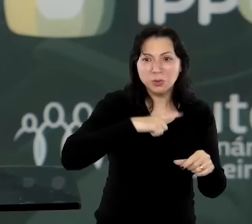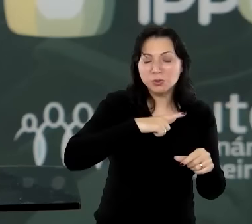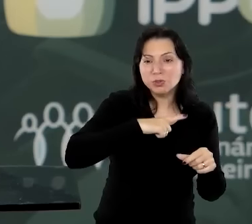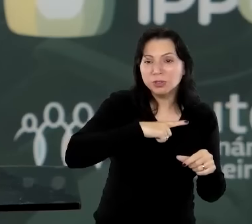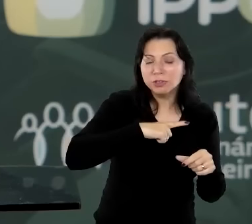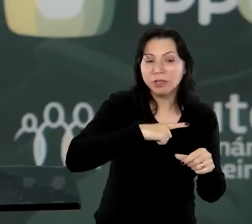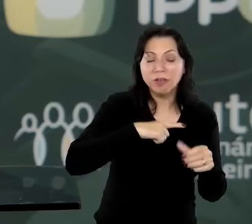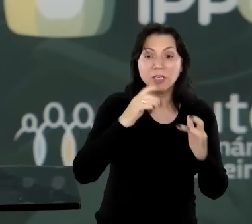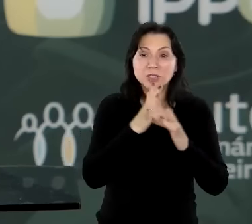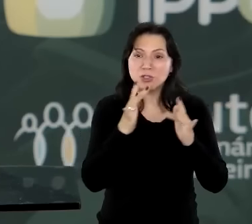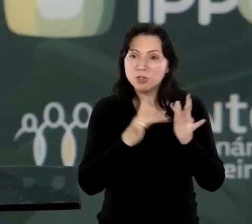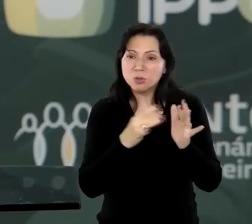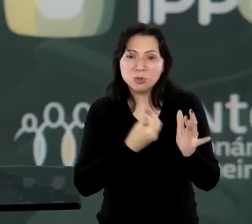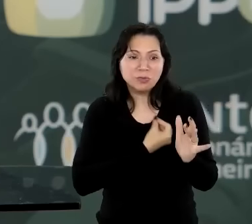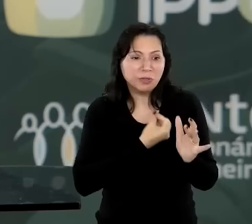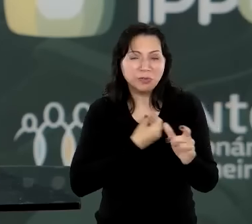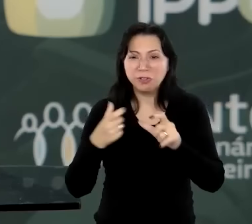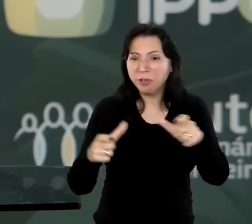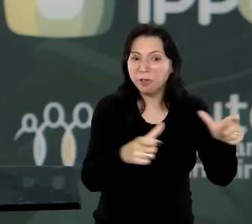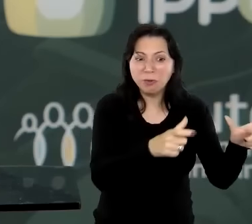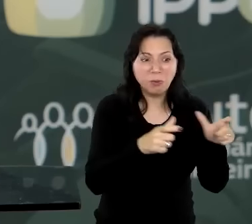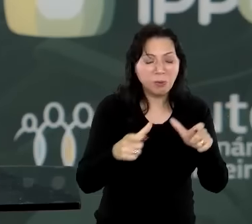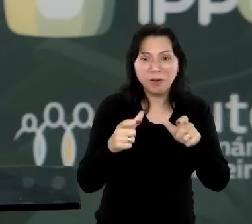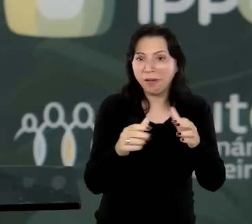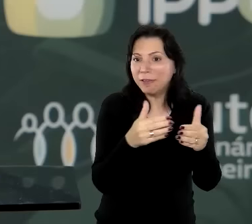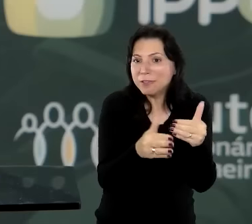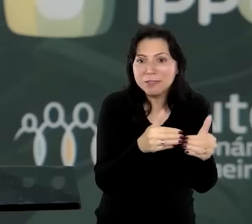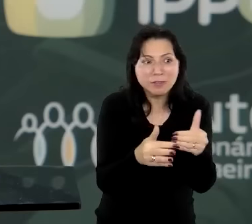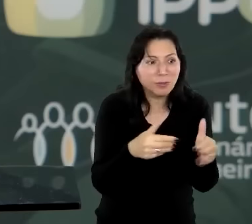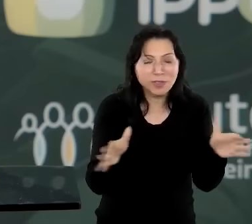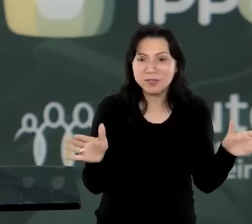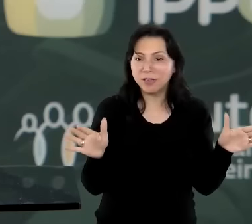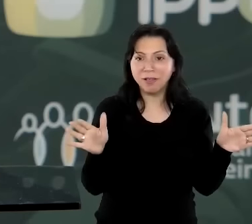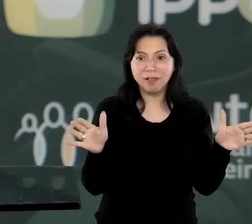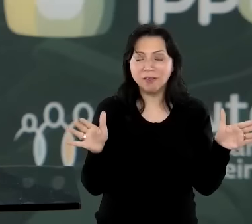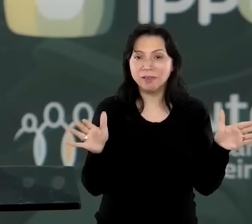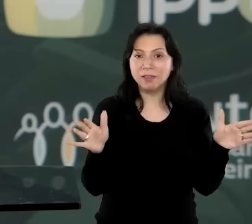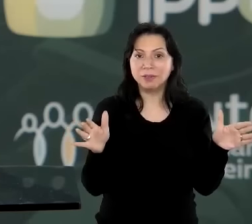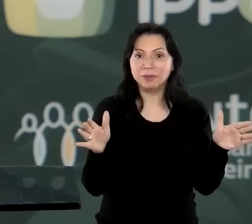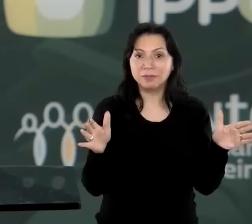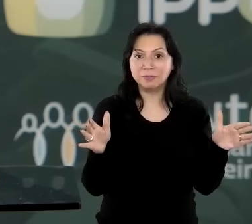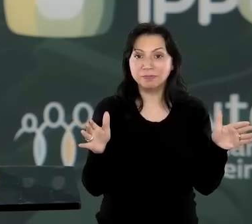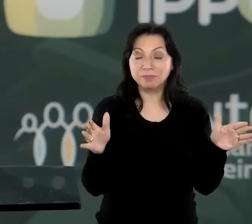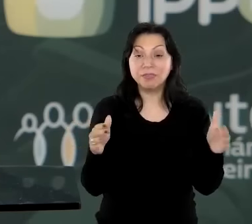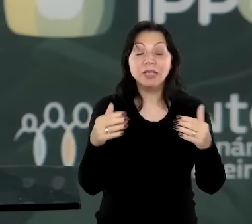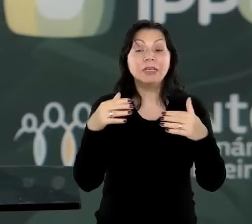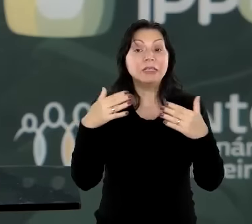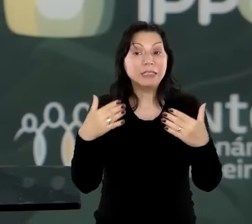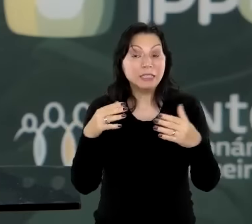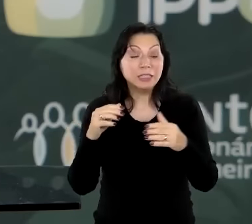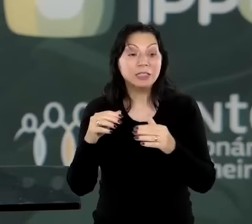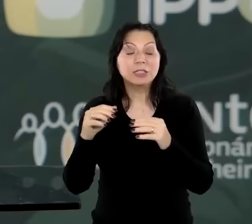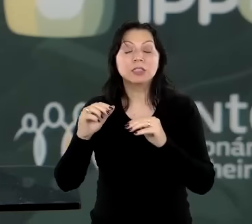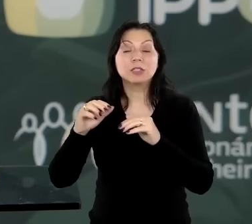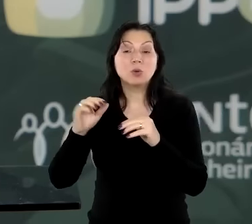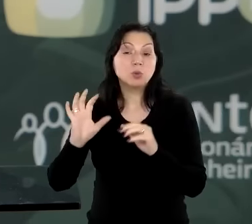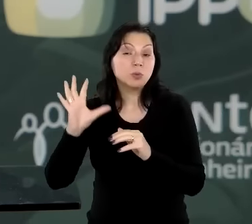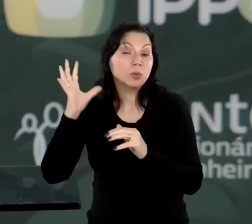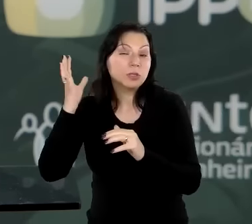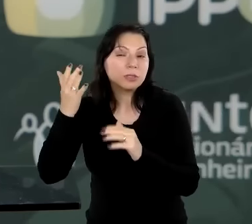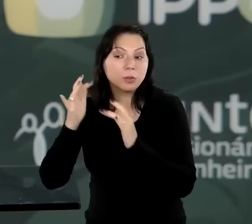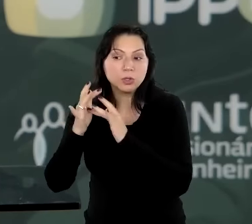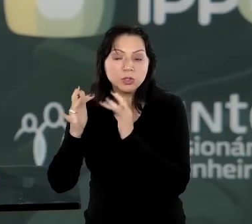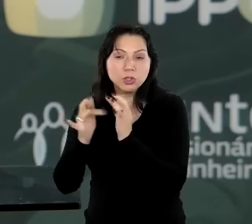secular. O que é curioso é que quando Jesus esteve dentro dos portões, ele enfrentou